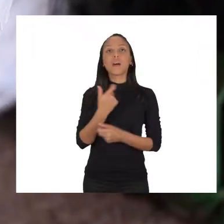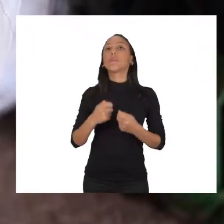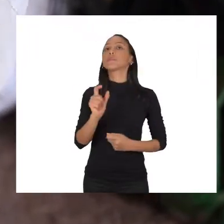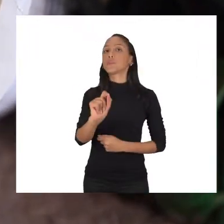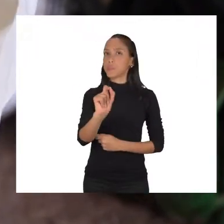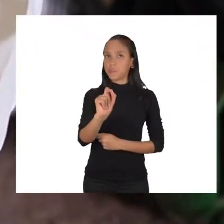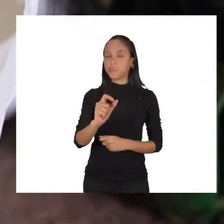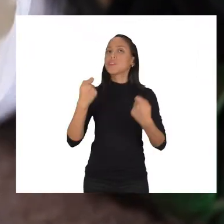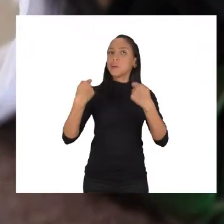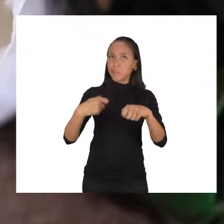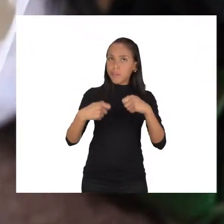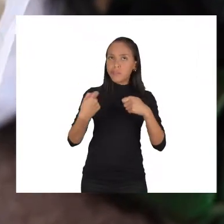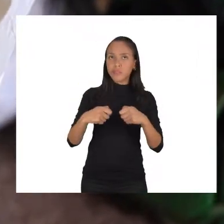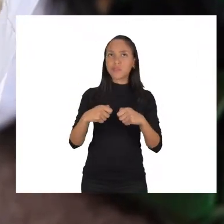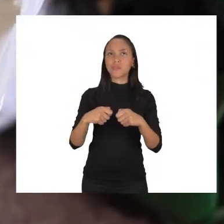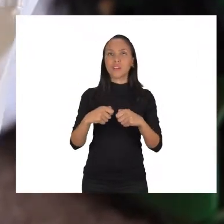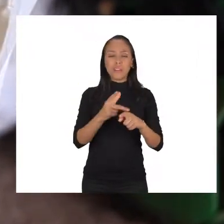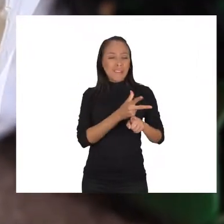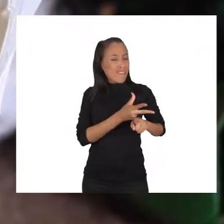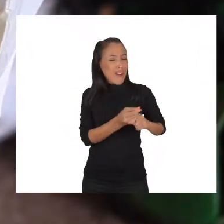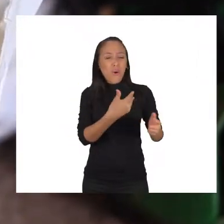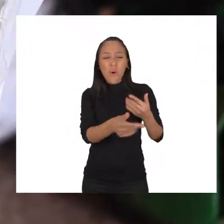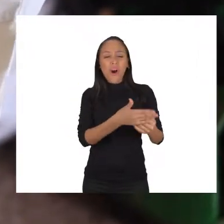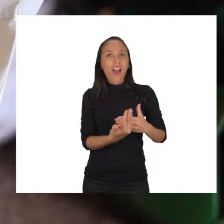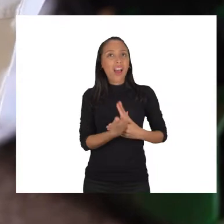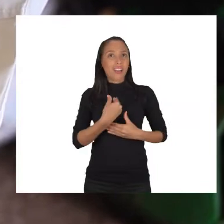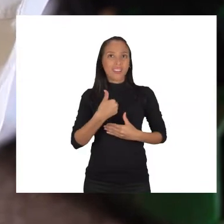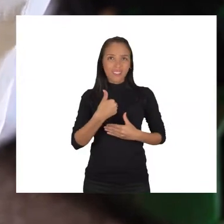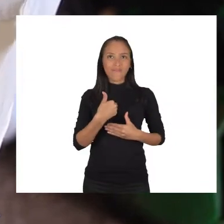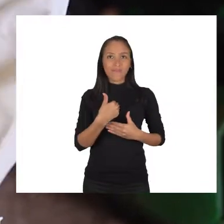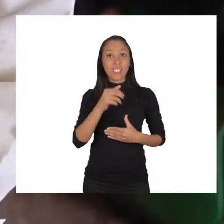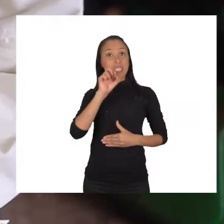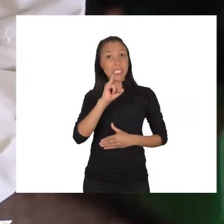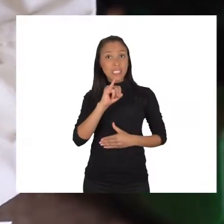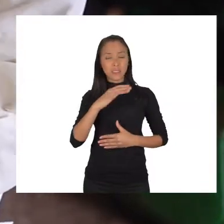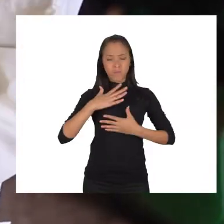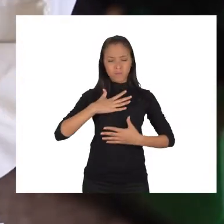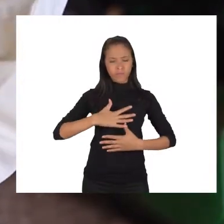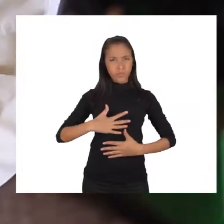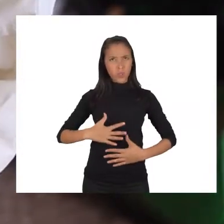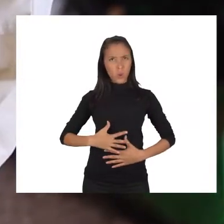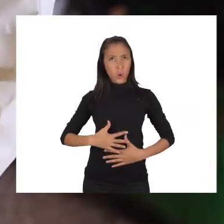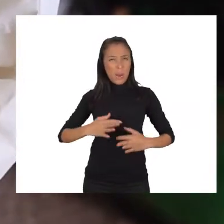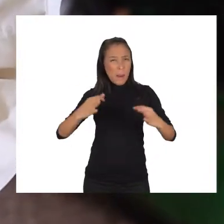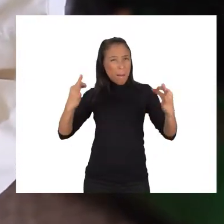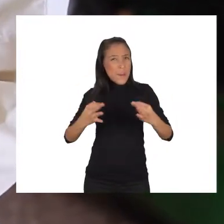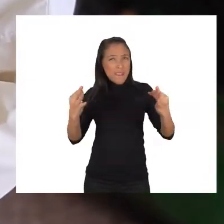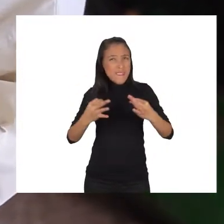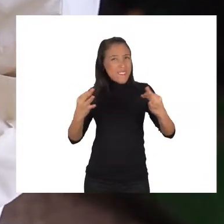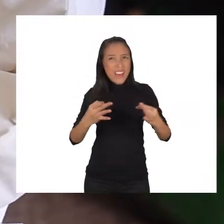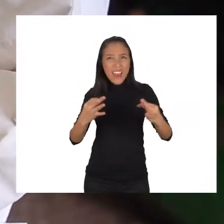ser absolutamente impermeável. Um equipamento absolutamente impermeável impede a troca de